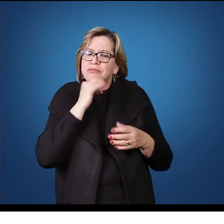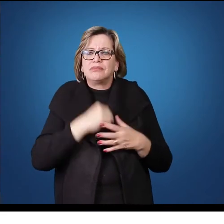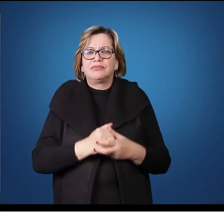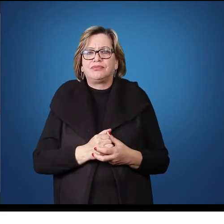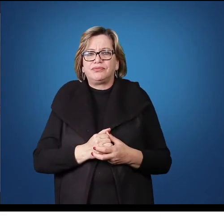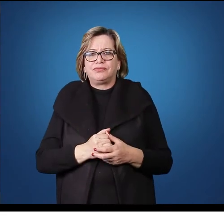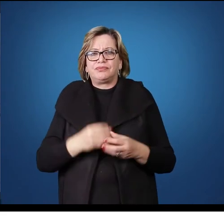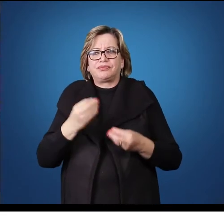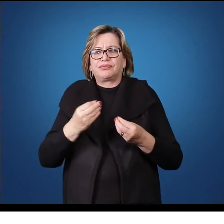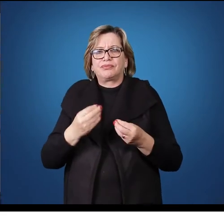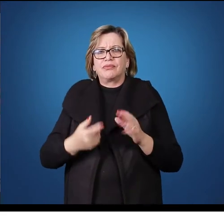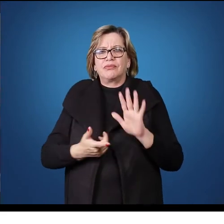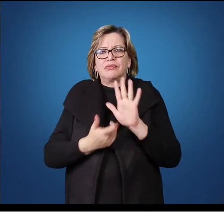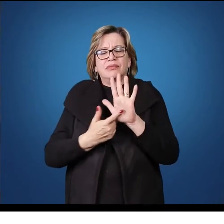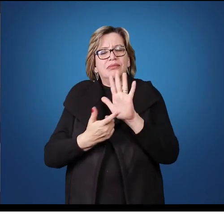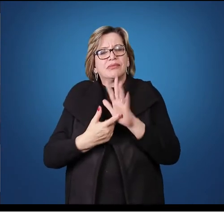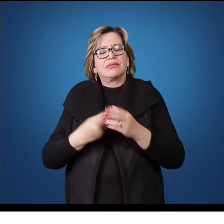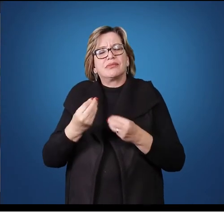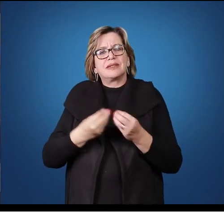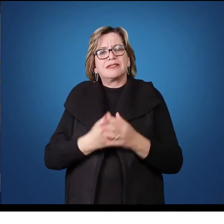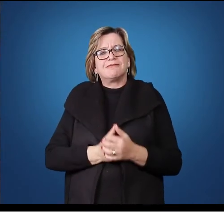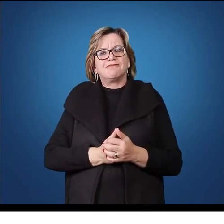um pouquinho de manchete. Vai.